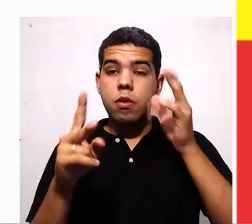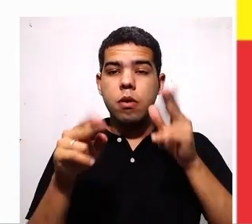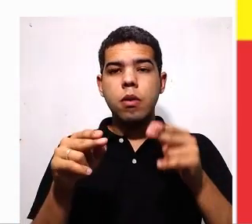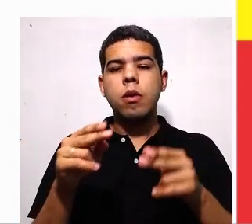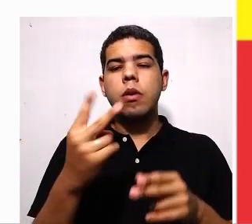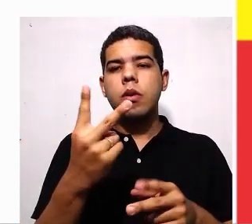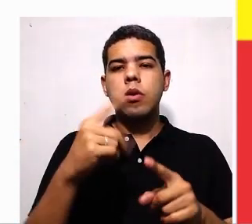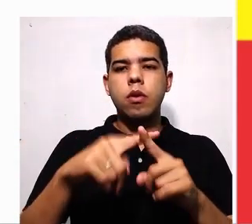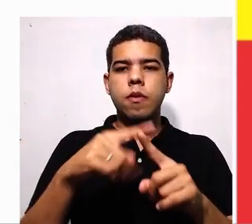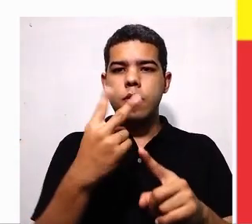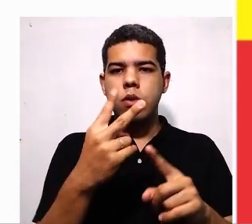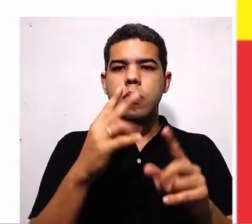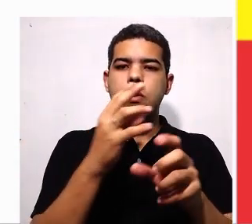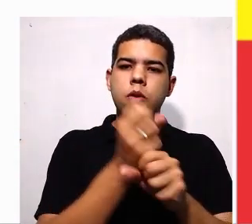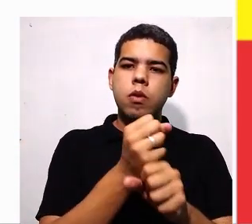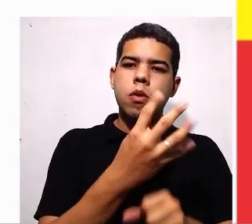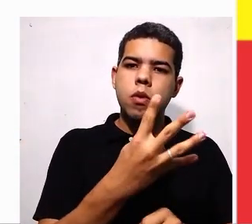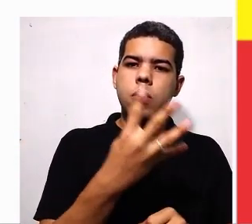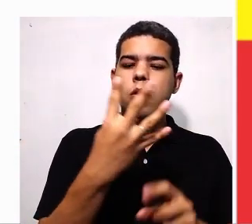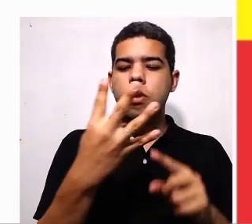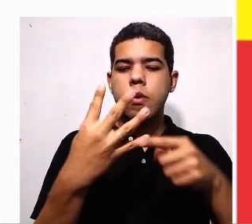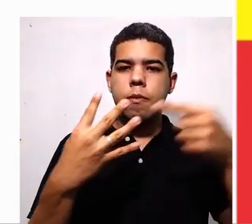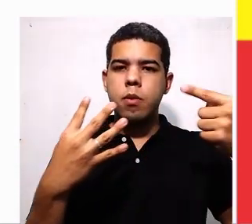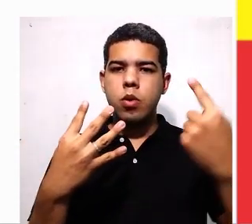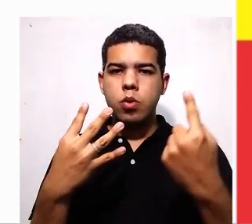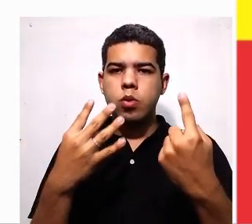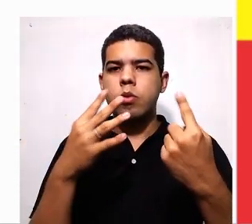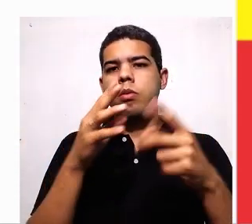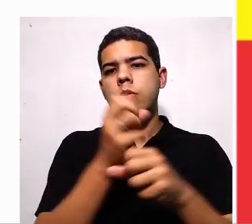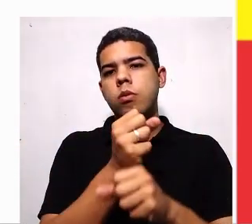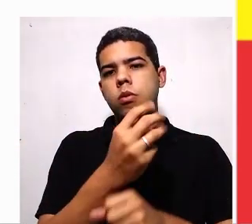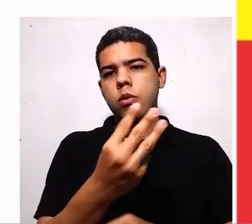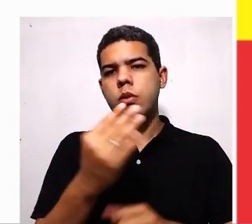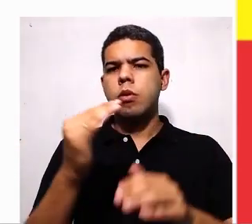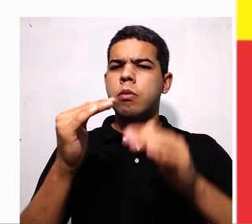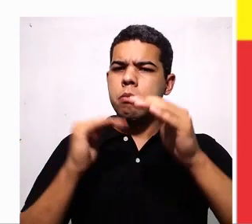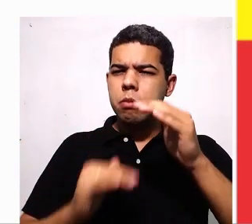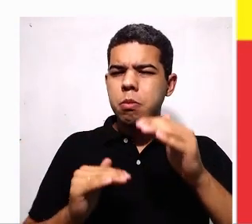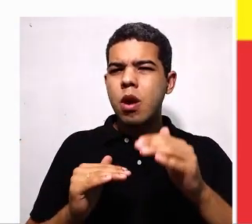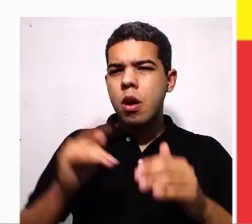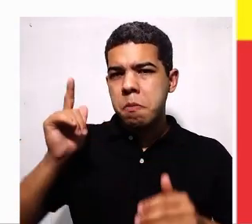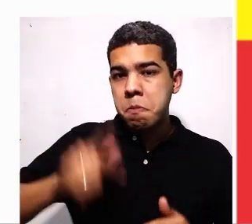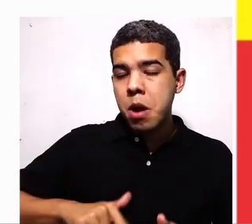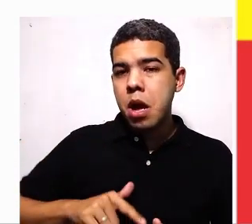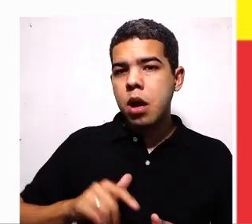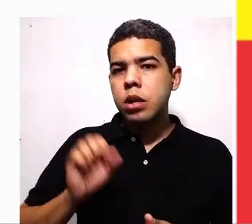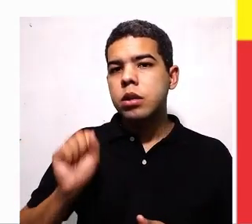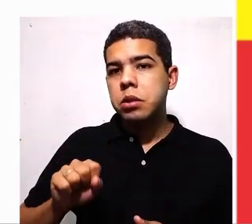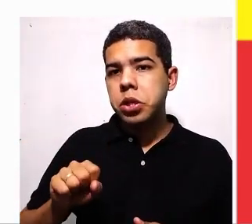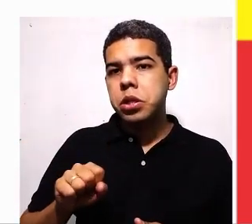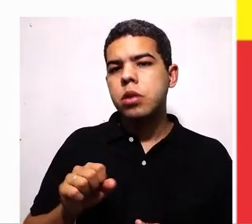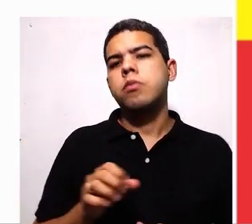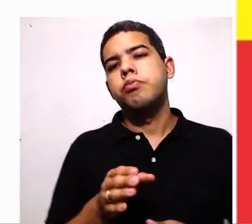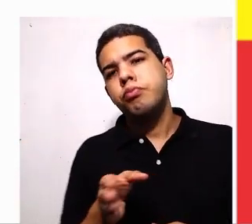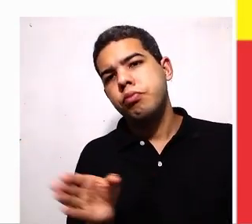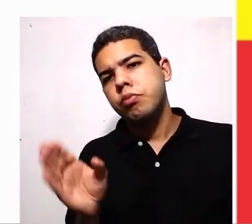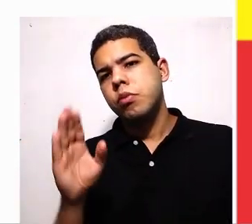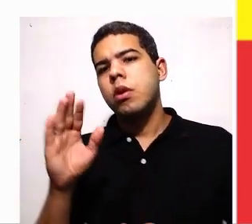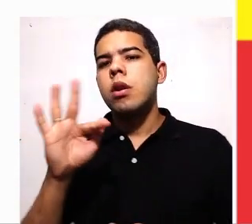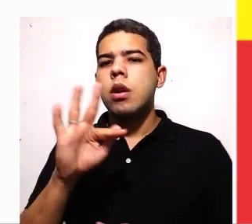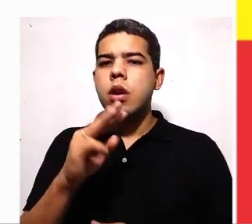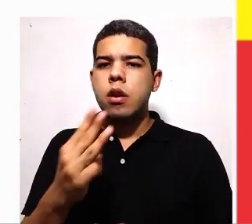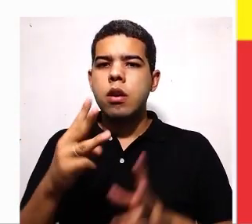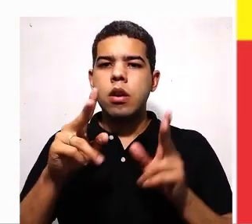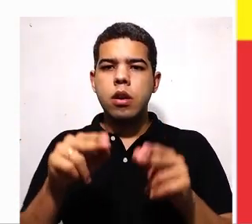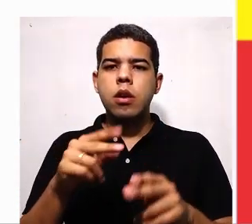igual a 2 vezes 2, 4. 4 menos 1, 3. Então, vai descer. Vai construir mais uma? Sim, bote mais um. Então,